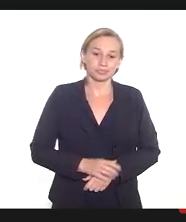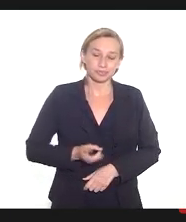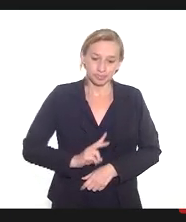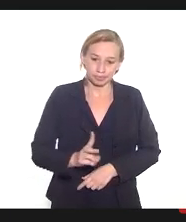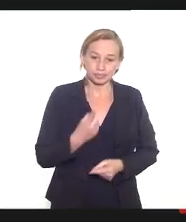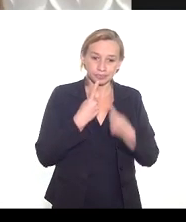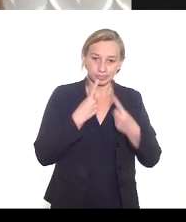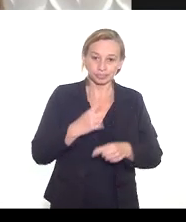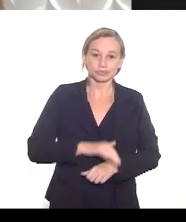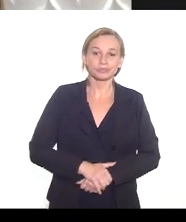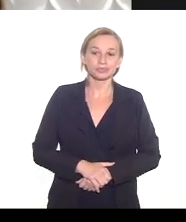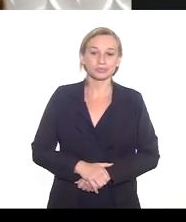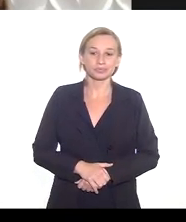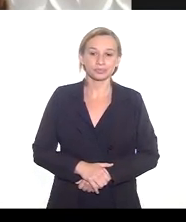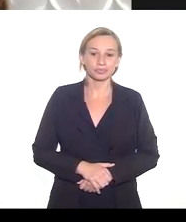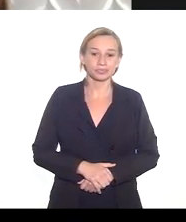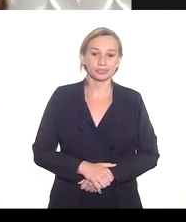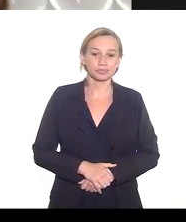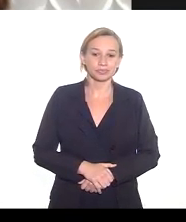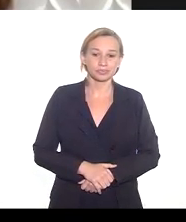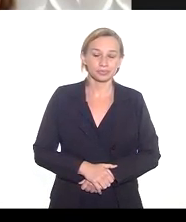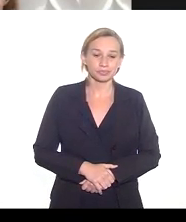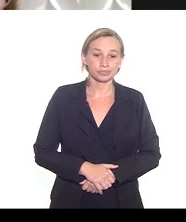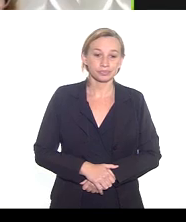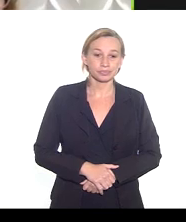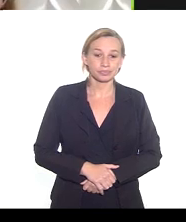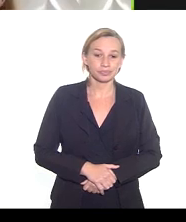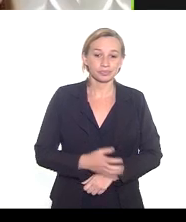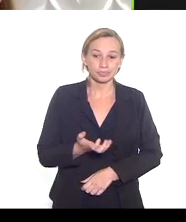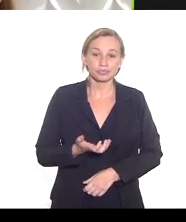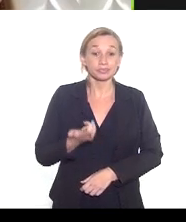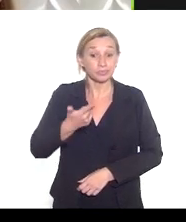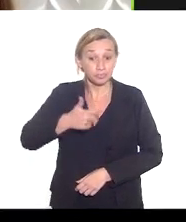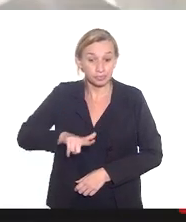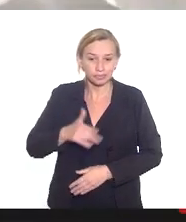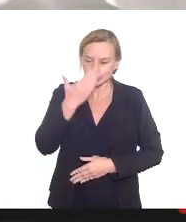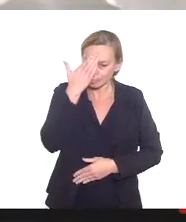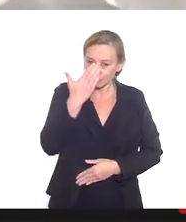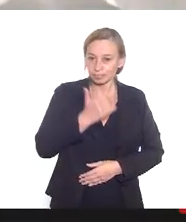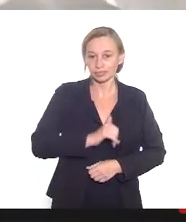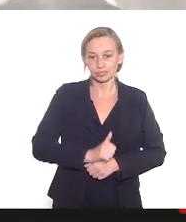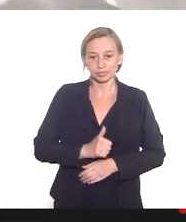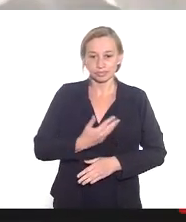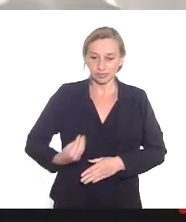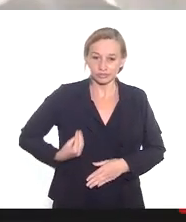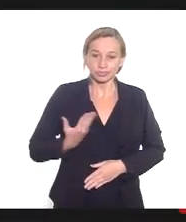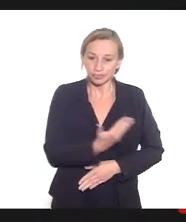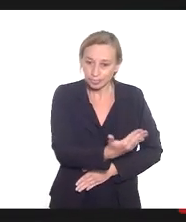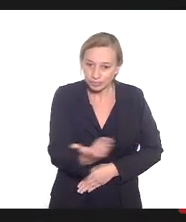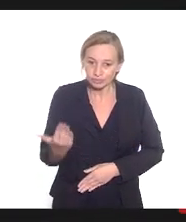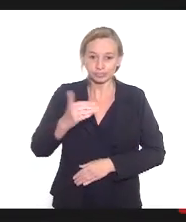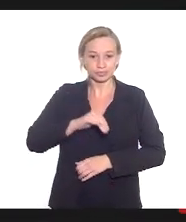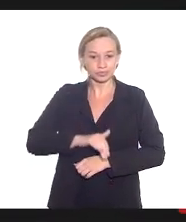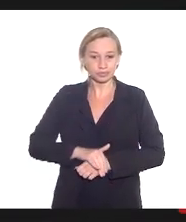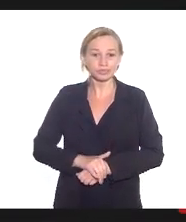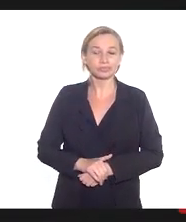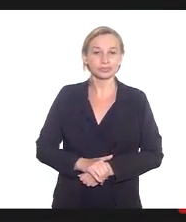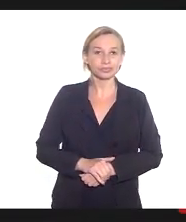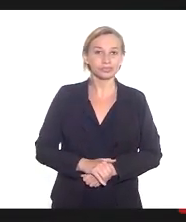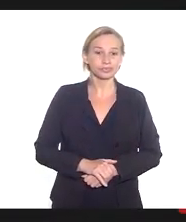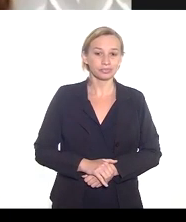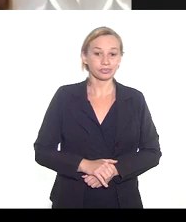continuar Esse trabalho é e eu queria mais uma vez agradecer a presença de todas e